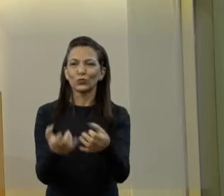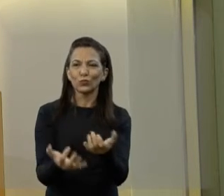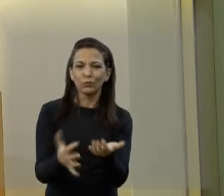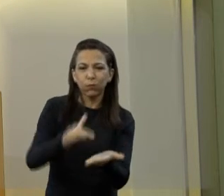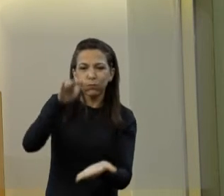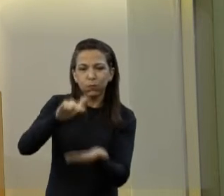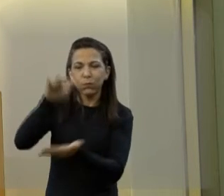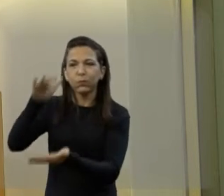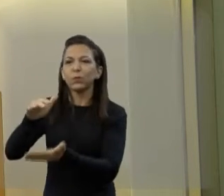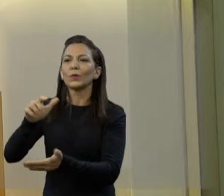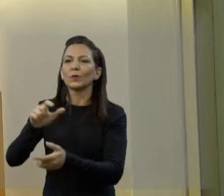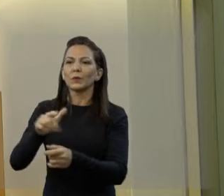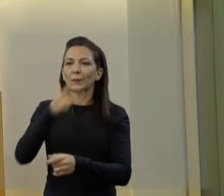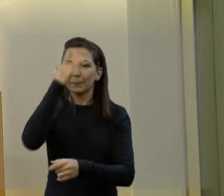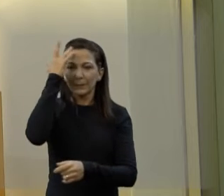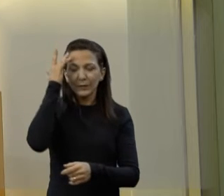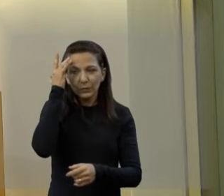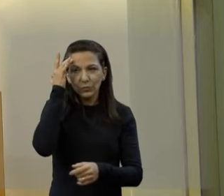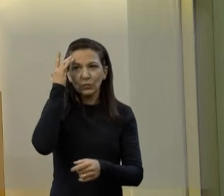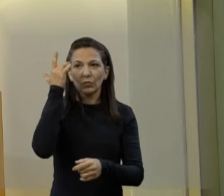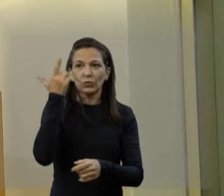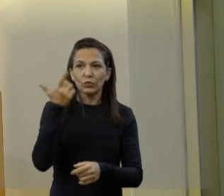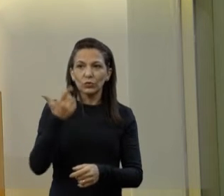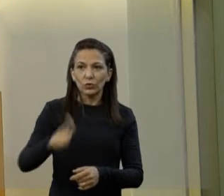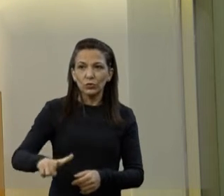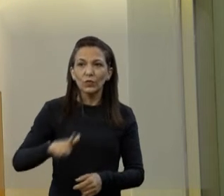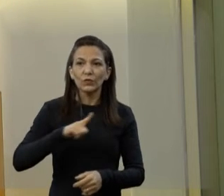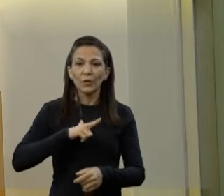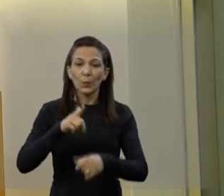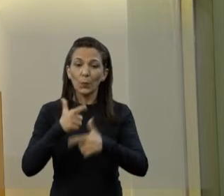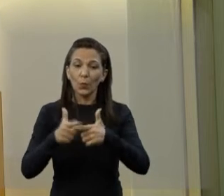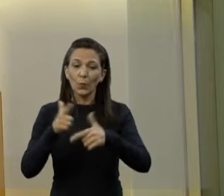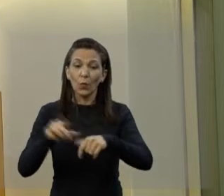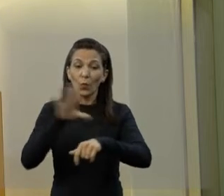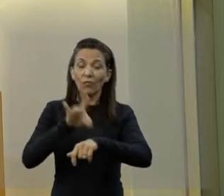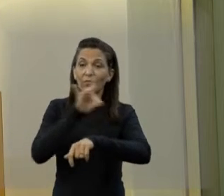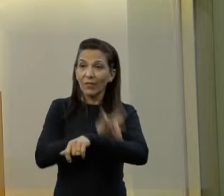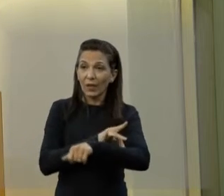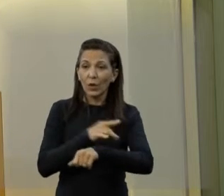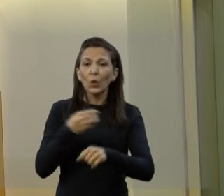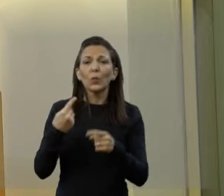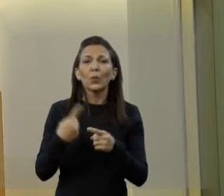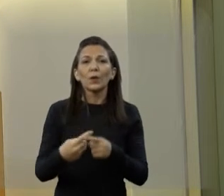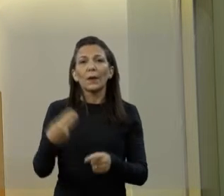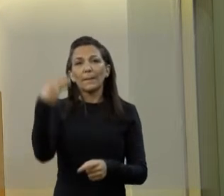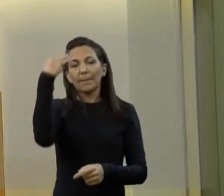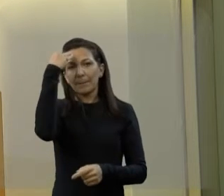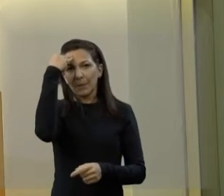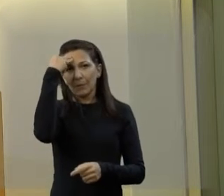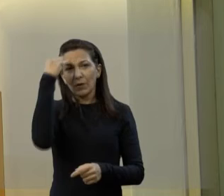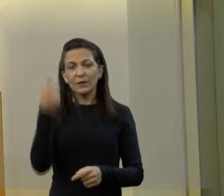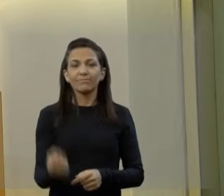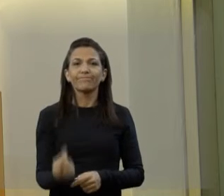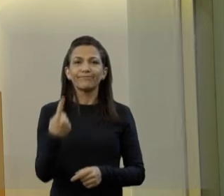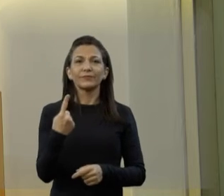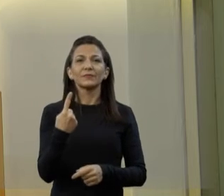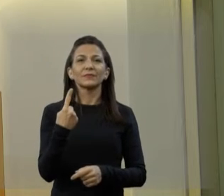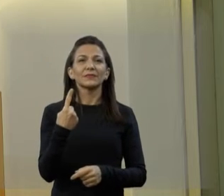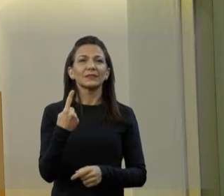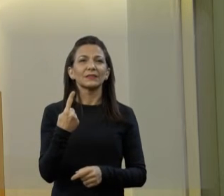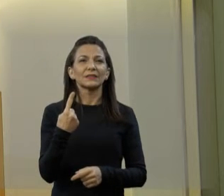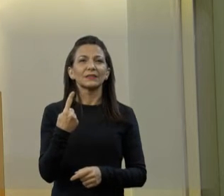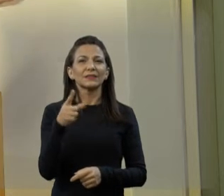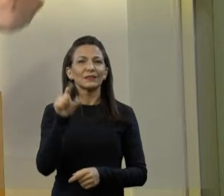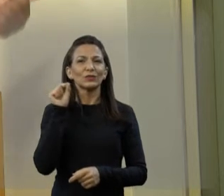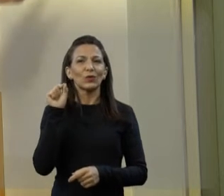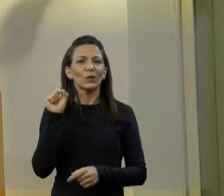mais condições para que nós tenhamos novamente um problema com a dengue e por que que a memória a indignação seletiva me assusta tanto